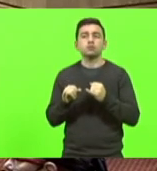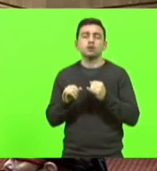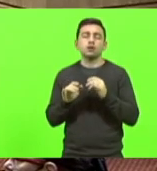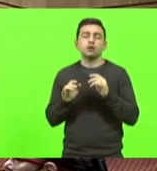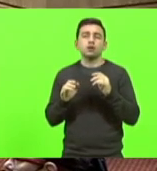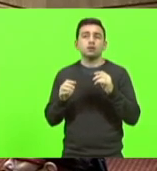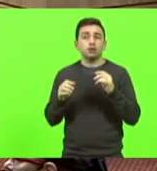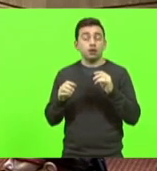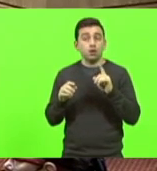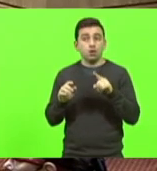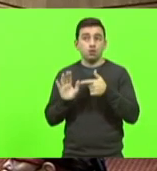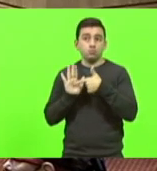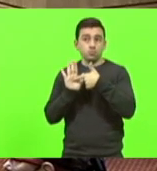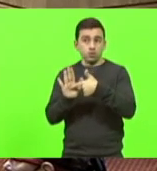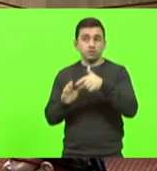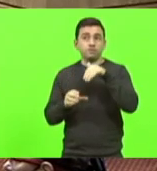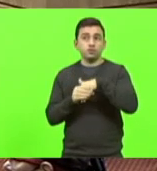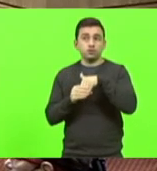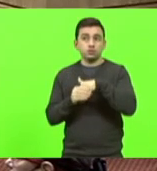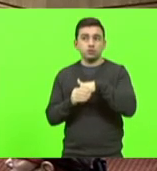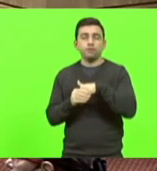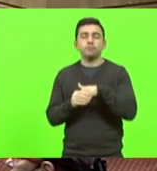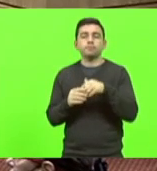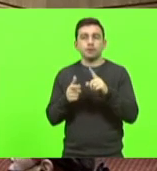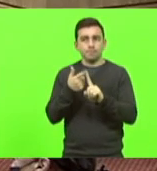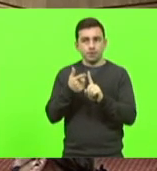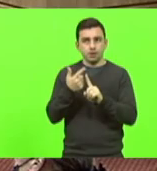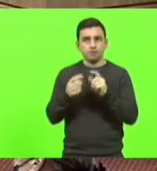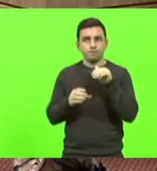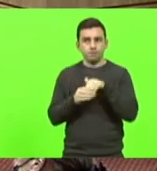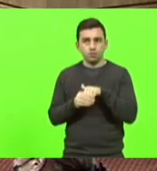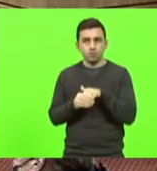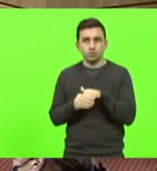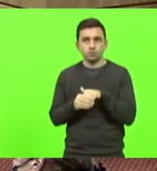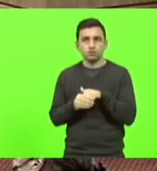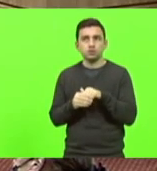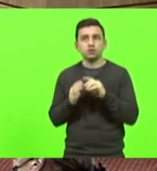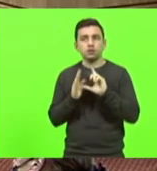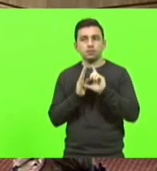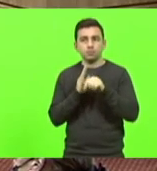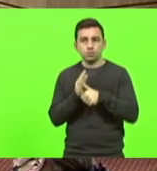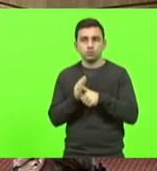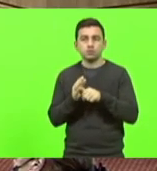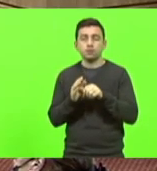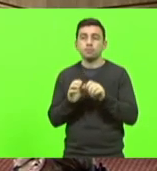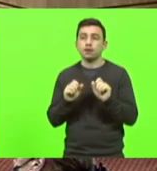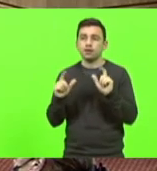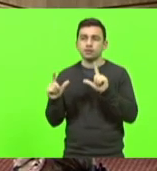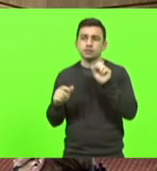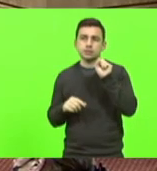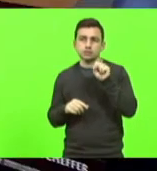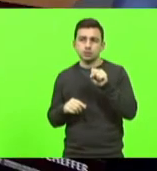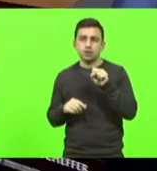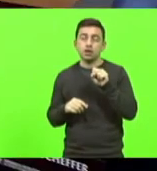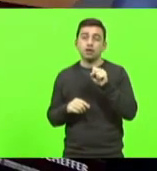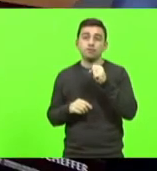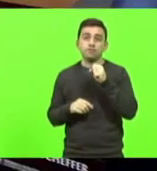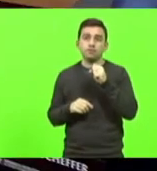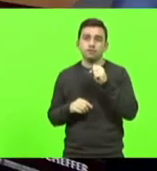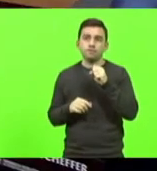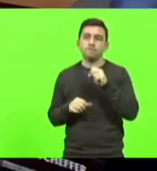espelho da votação o seguinte se vota se aparece sim não vermelho a